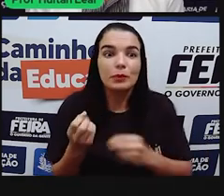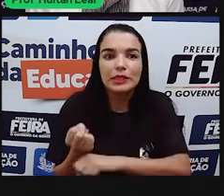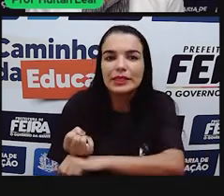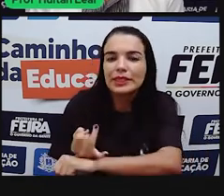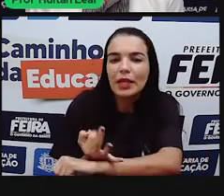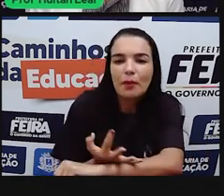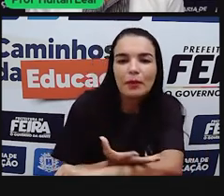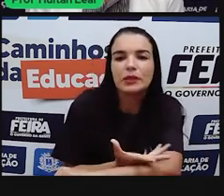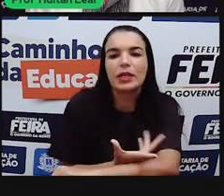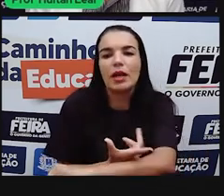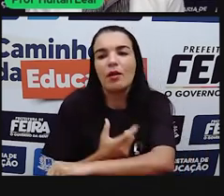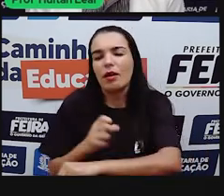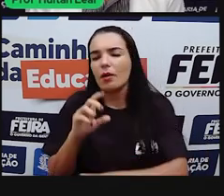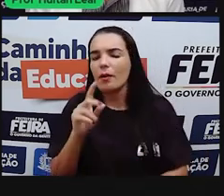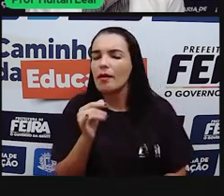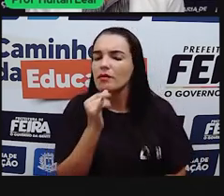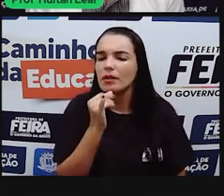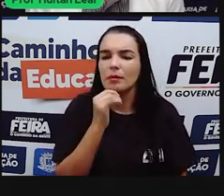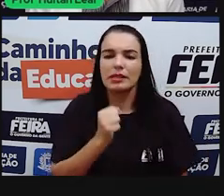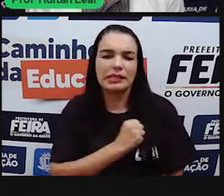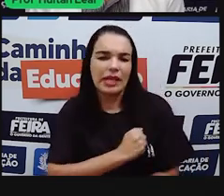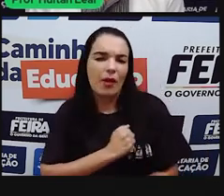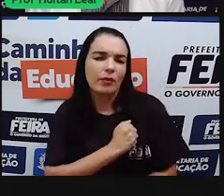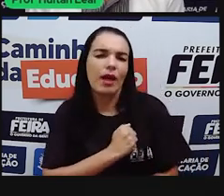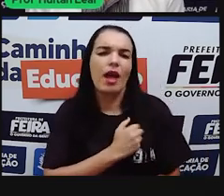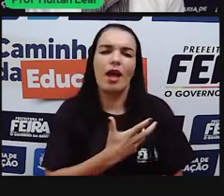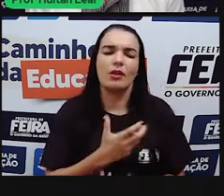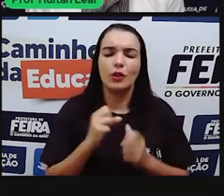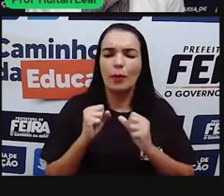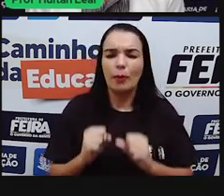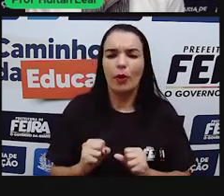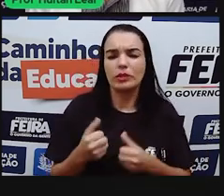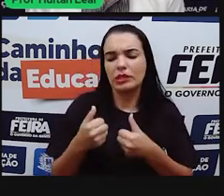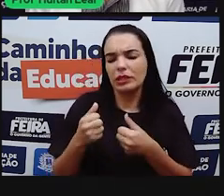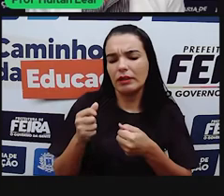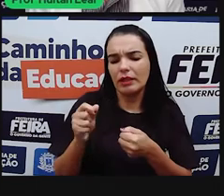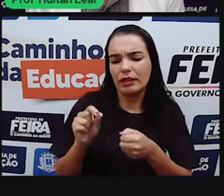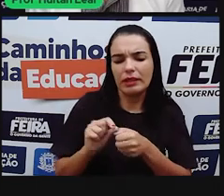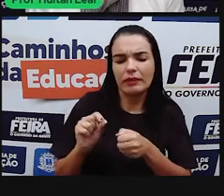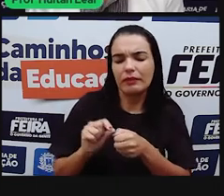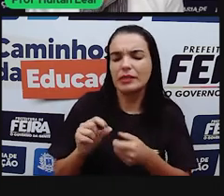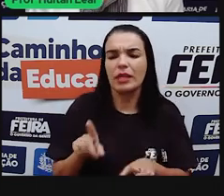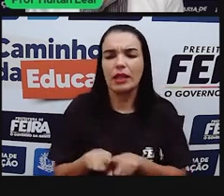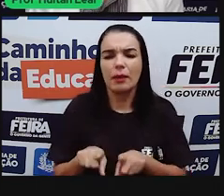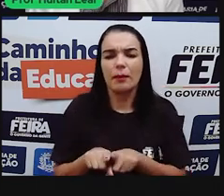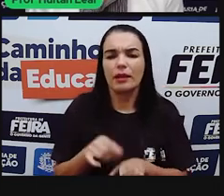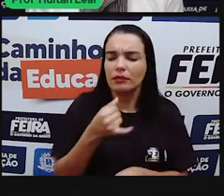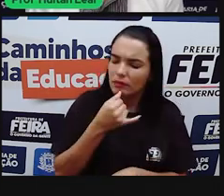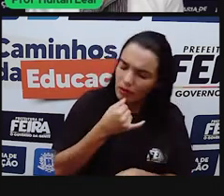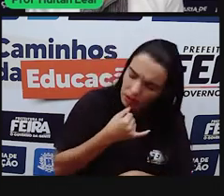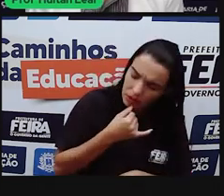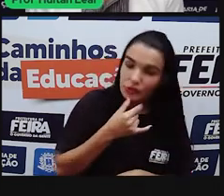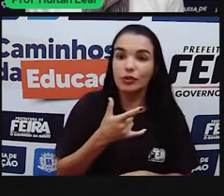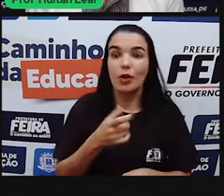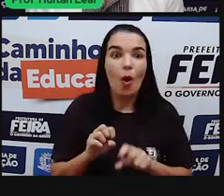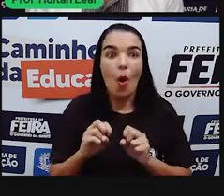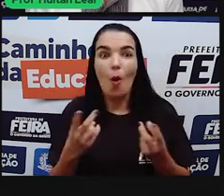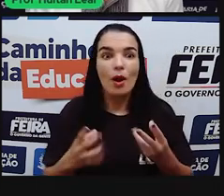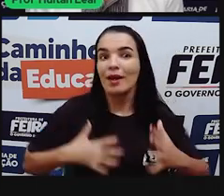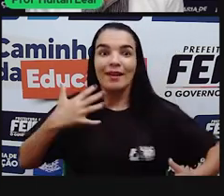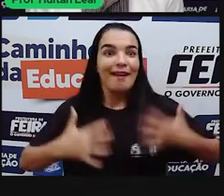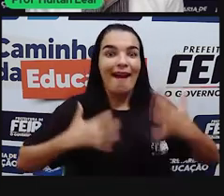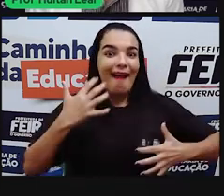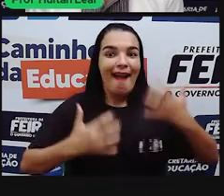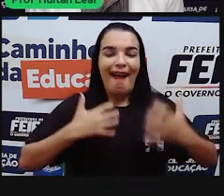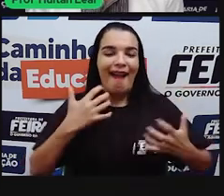A saudade, muitas vezes nos deixa triste, muitas vezes nos deixa eufórico. A música tem o poder